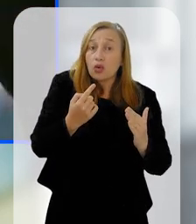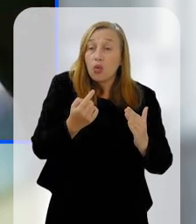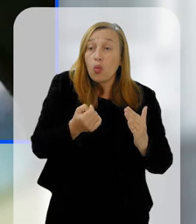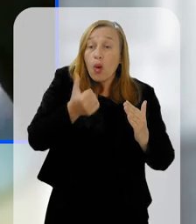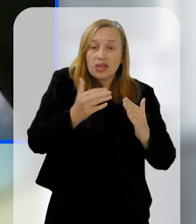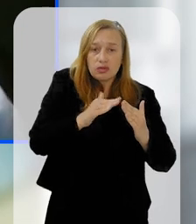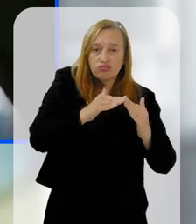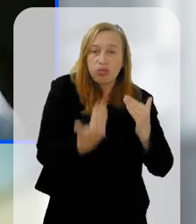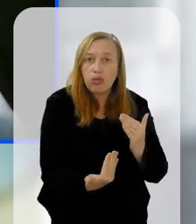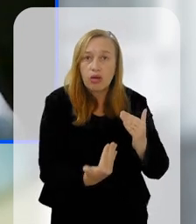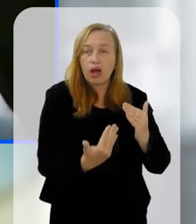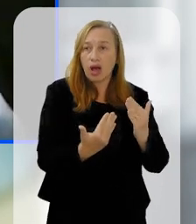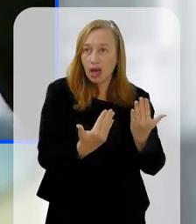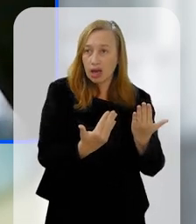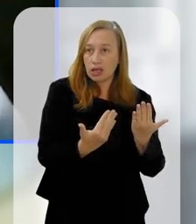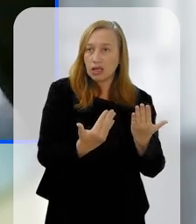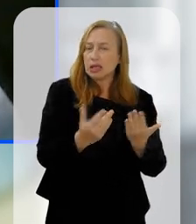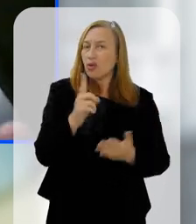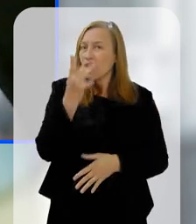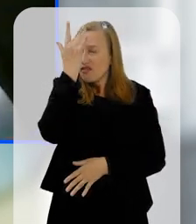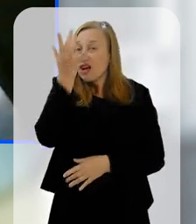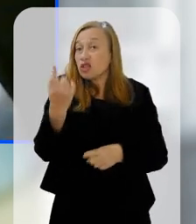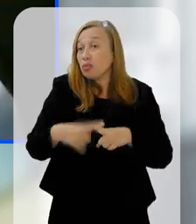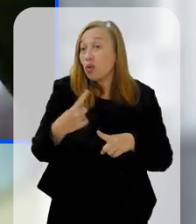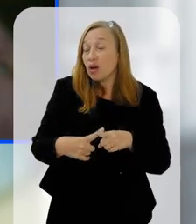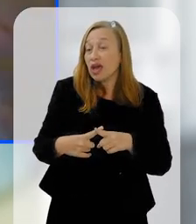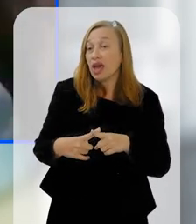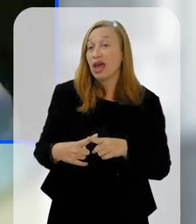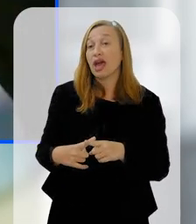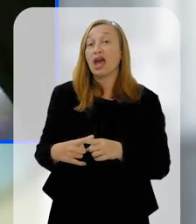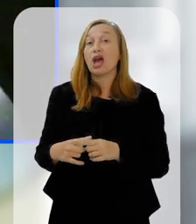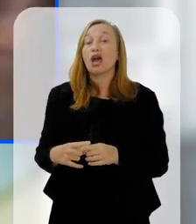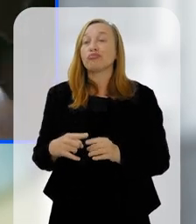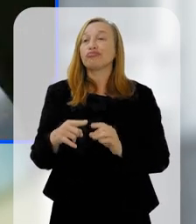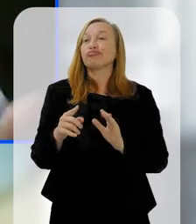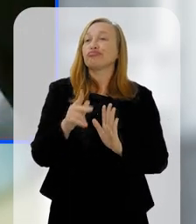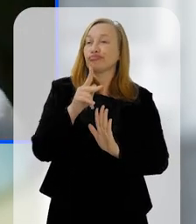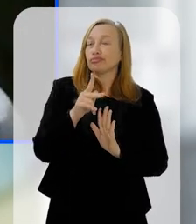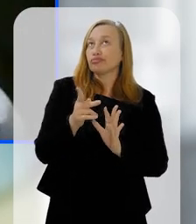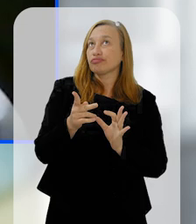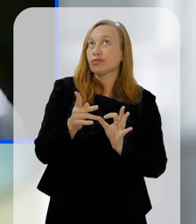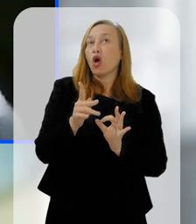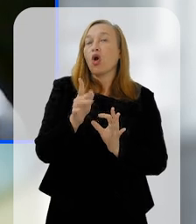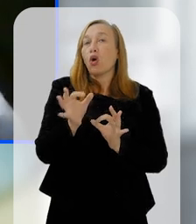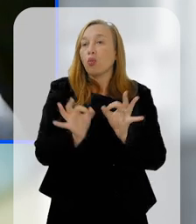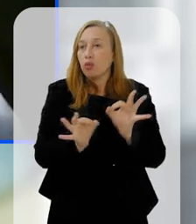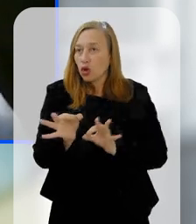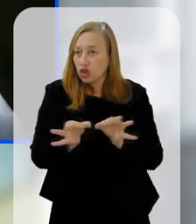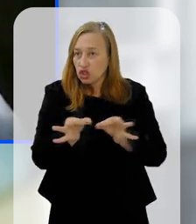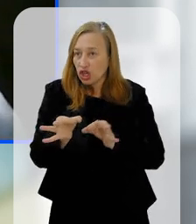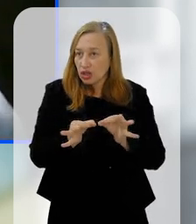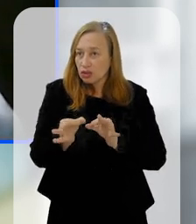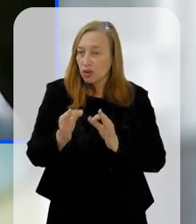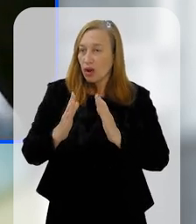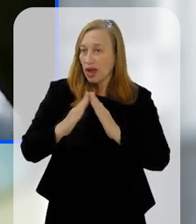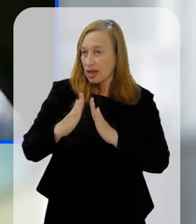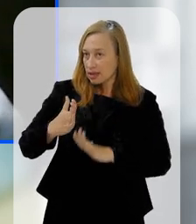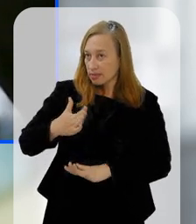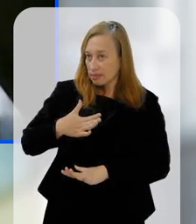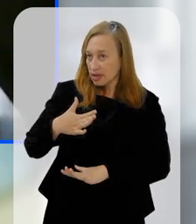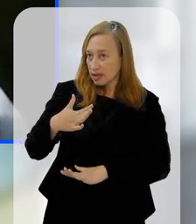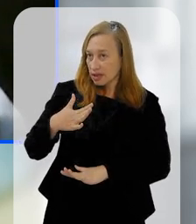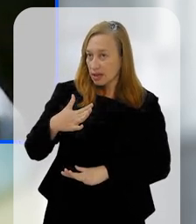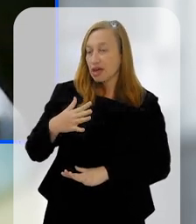fácil conseguir, porque a minha casa, a minha vida, tem uma lista de prioridades, na época tinha, depois eu fiz